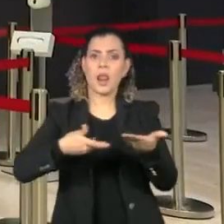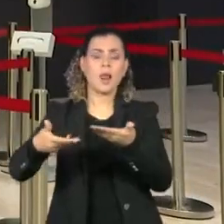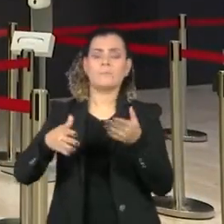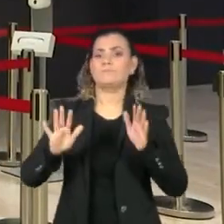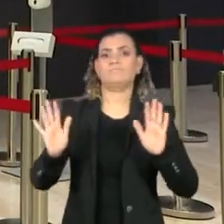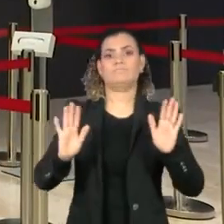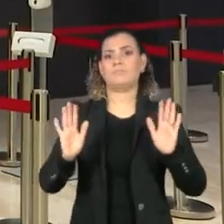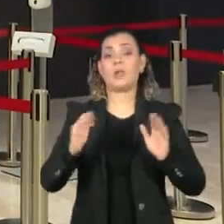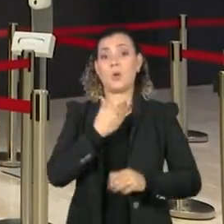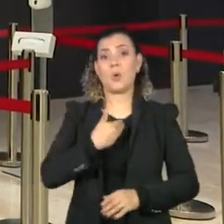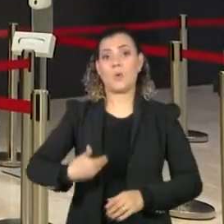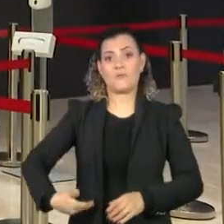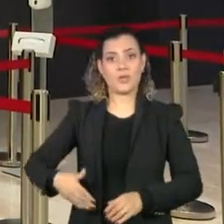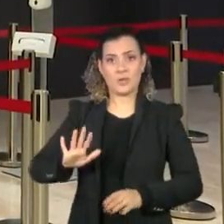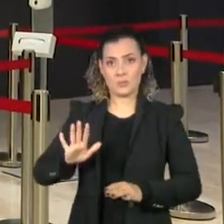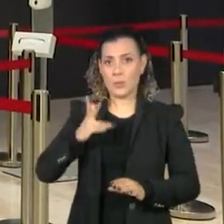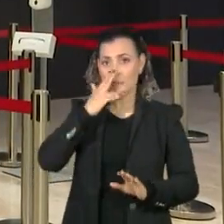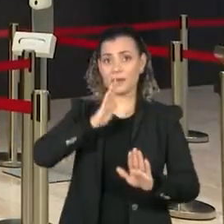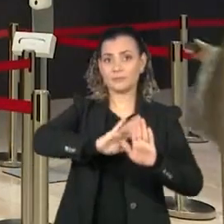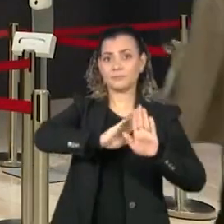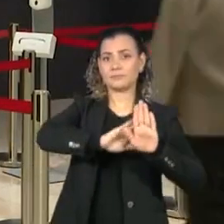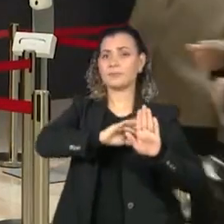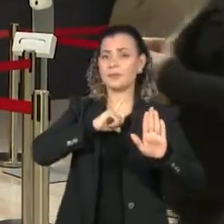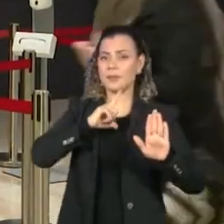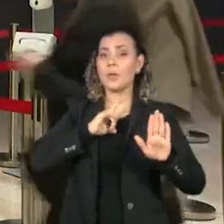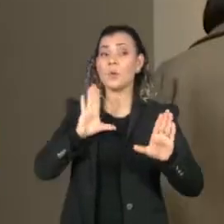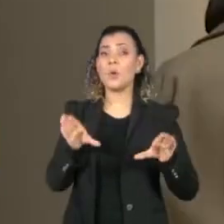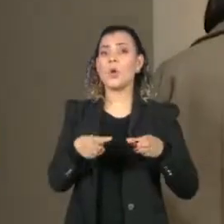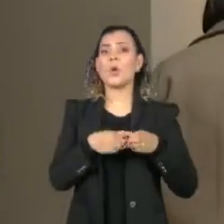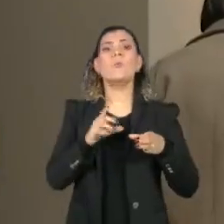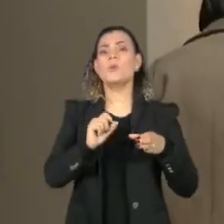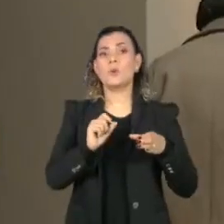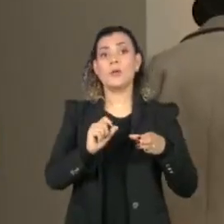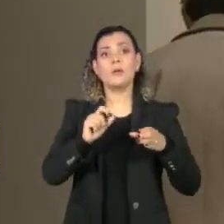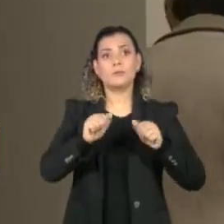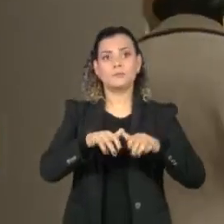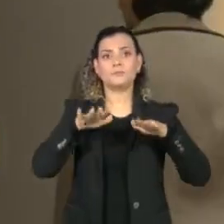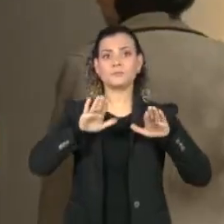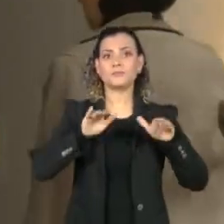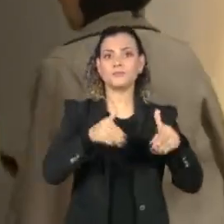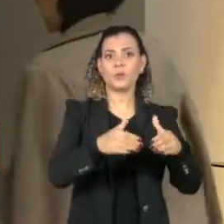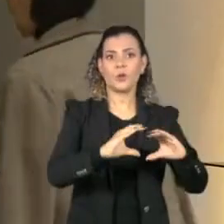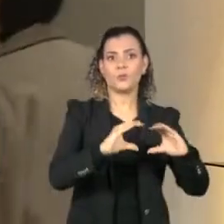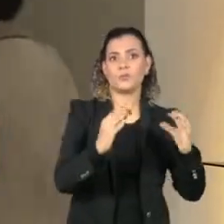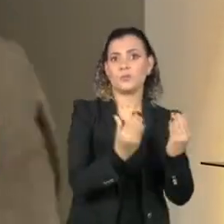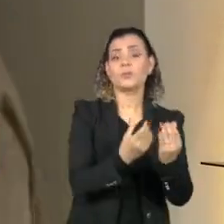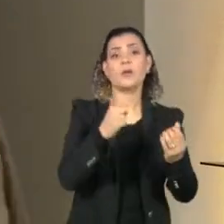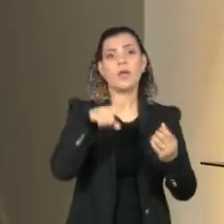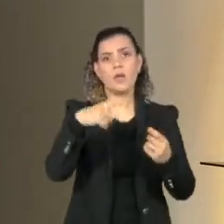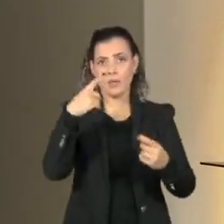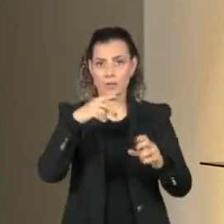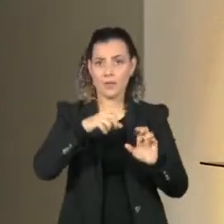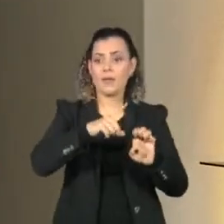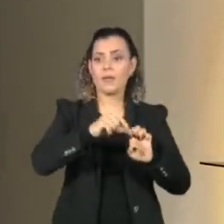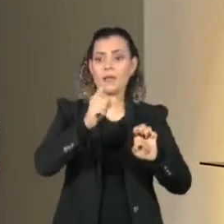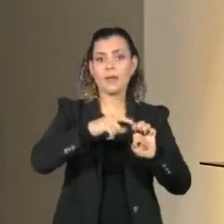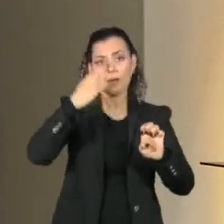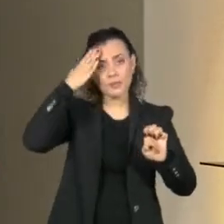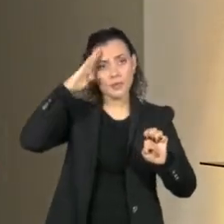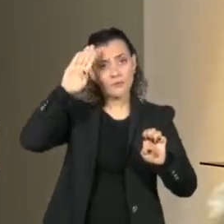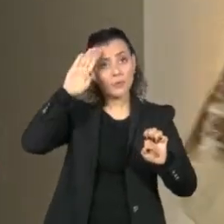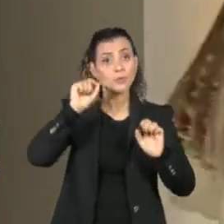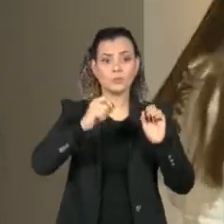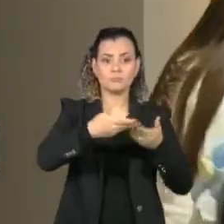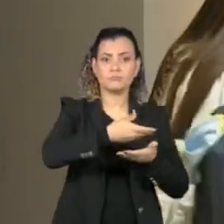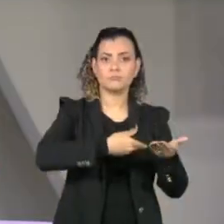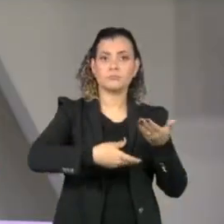multilateralismo governamental mas para o grupo da voz é um ótimo lugar para empreendedores e para quem busca